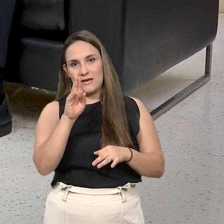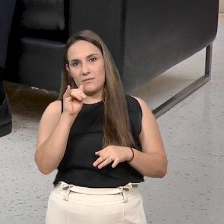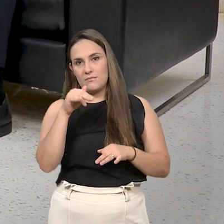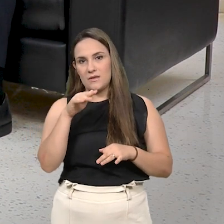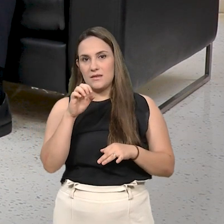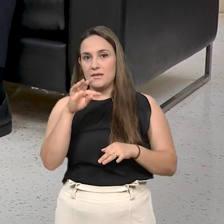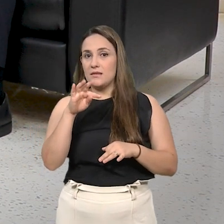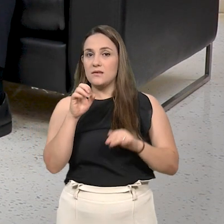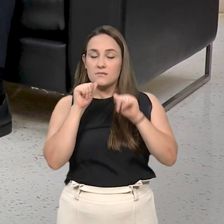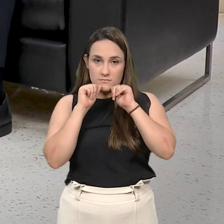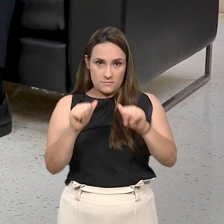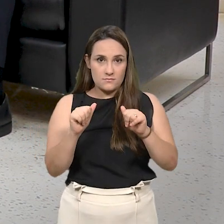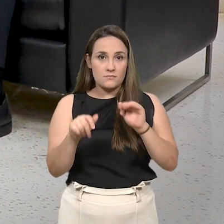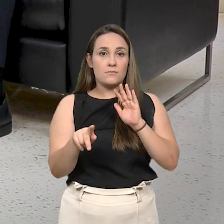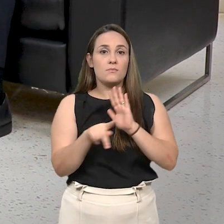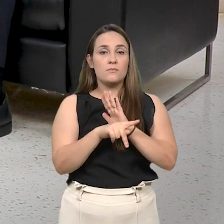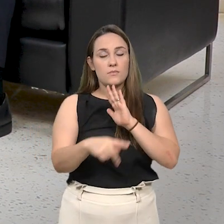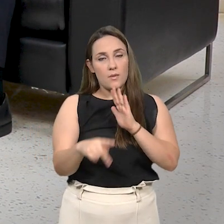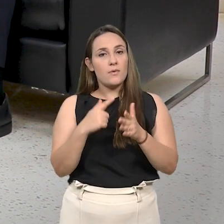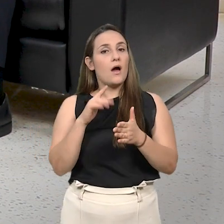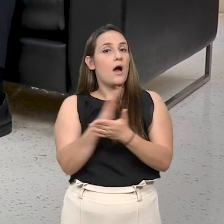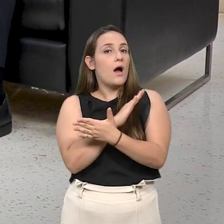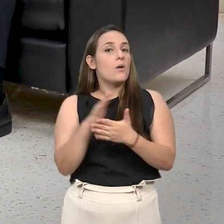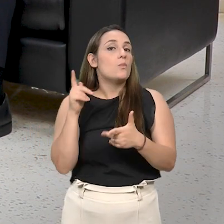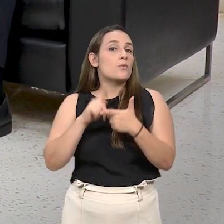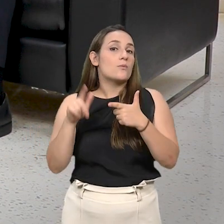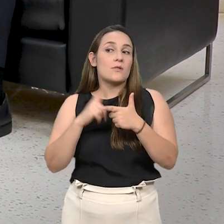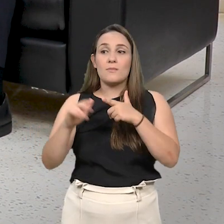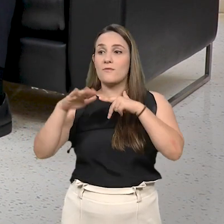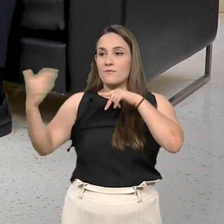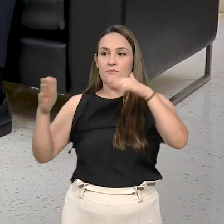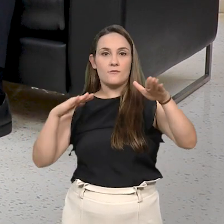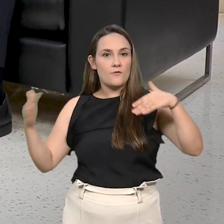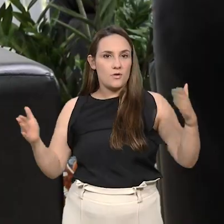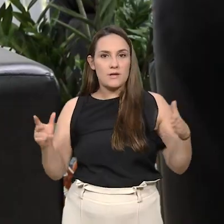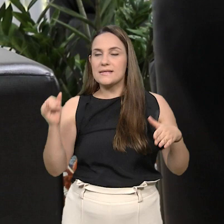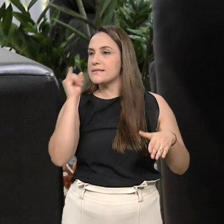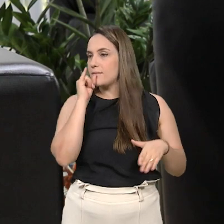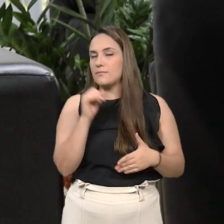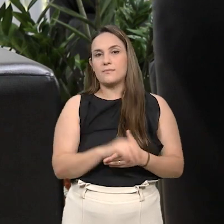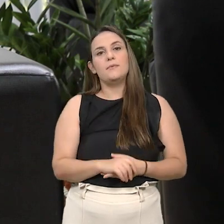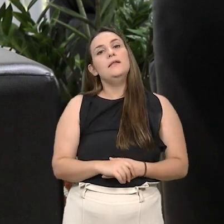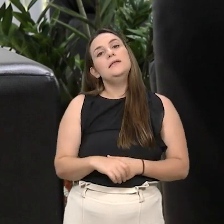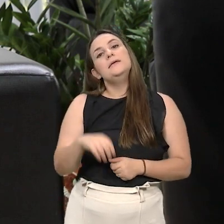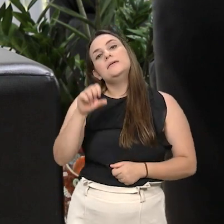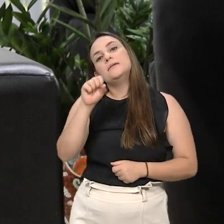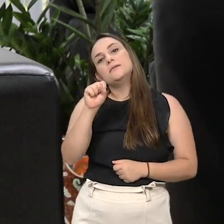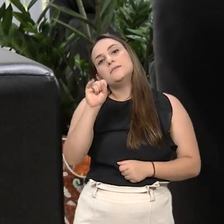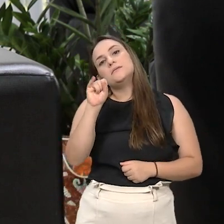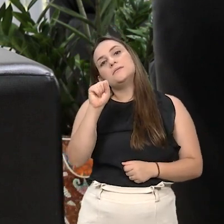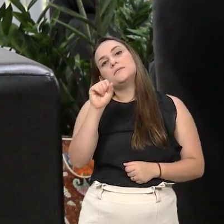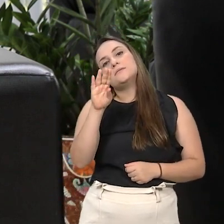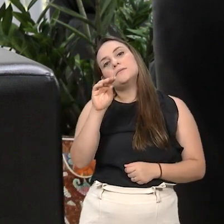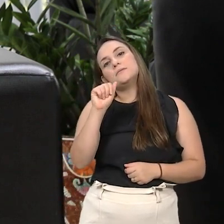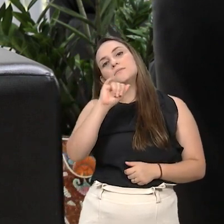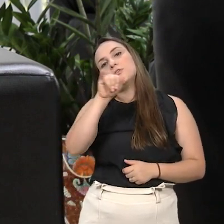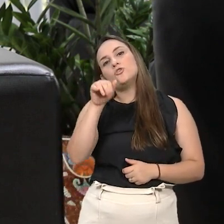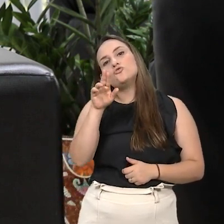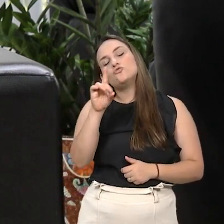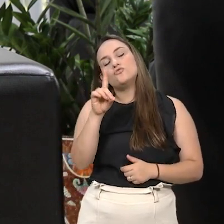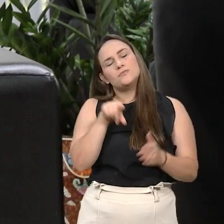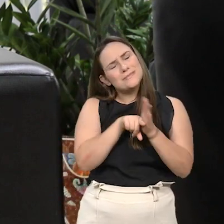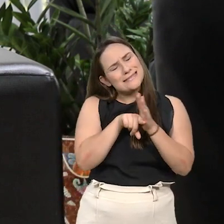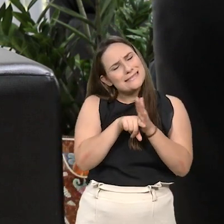sistemas externos ao Poder Judiciário. Vamos falar claro, cisbajude. Então, um juiz quer determinar uma ordem de bloqueio na conta de um